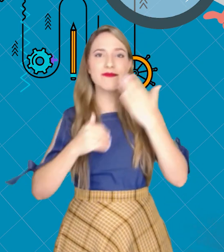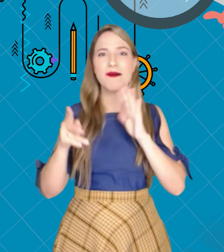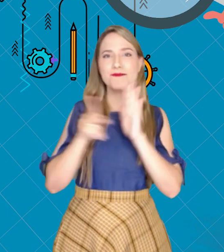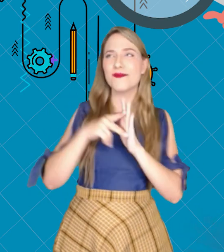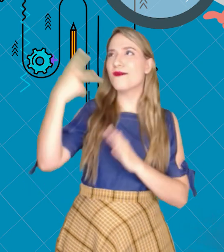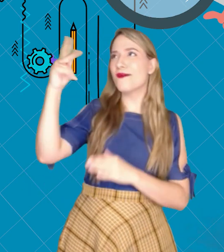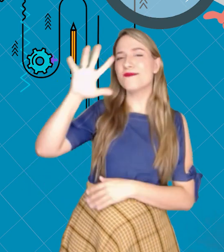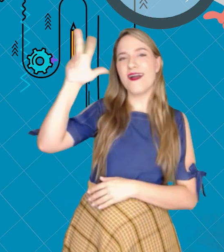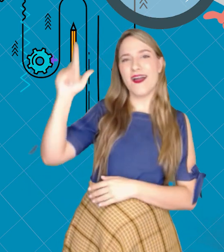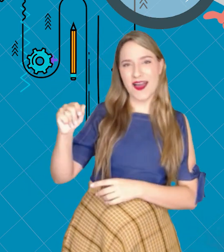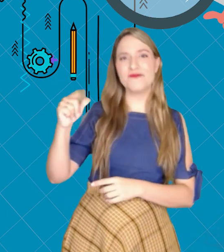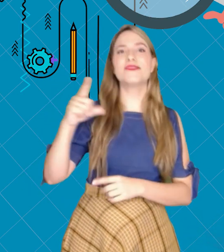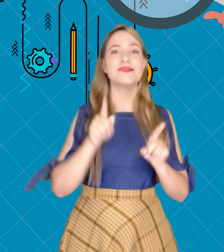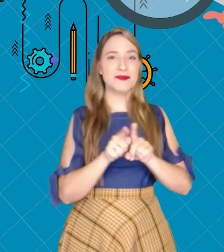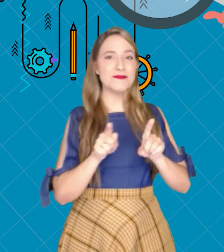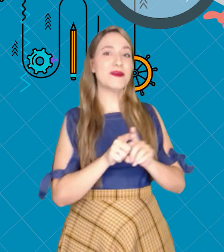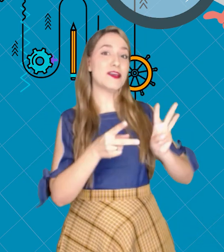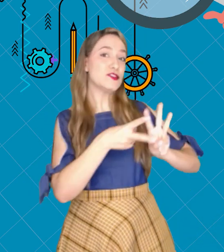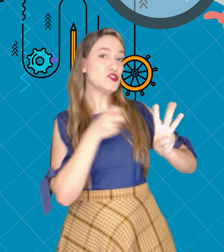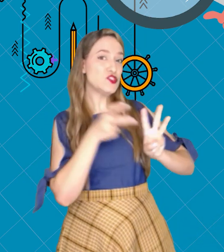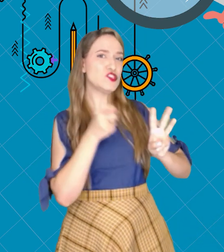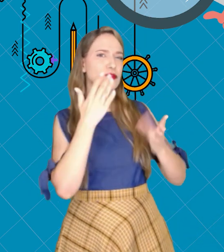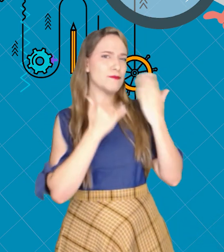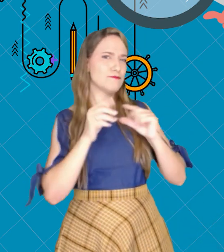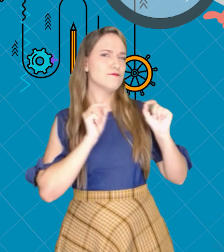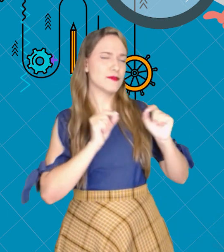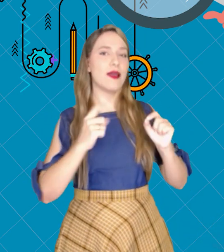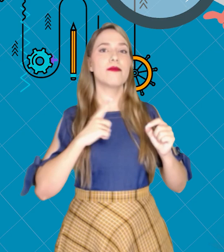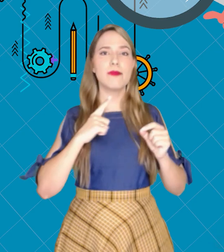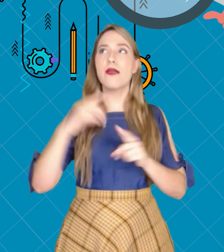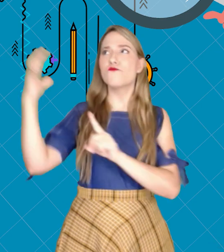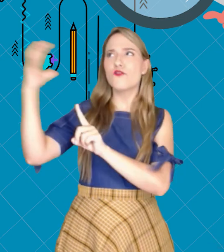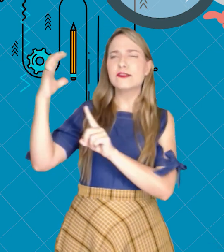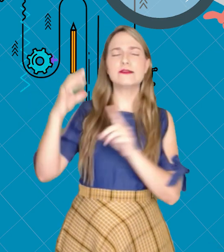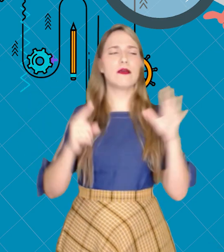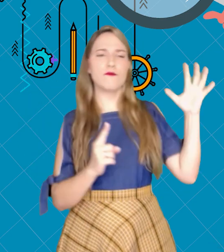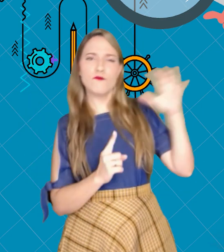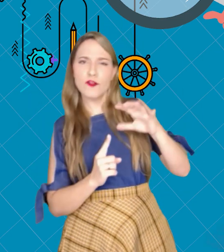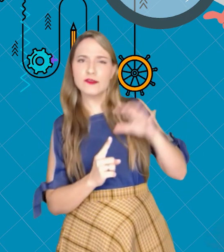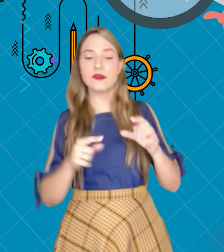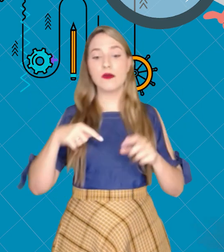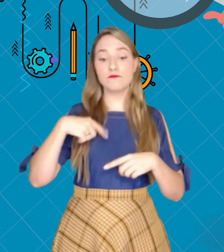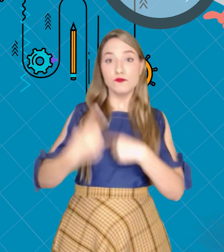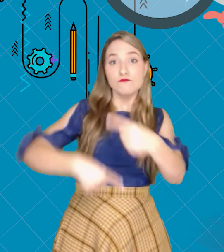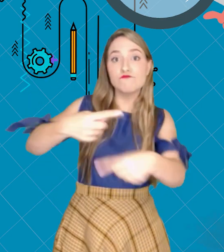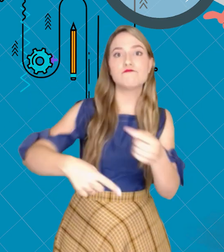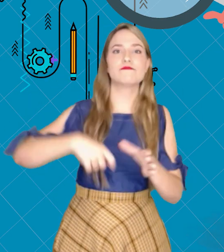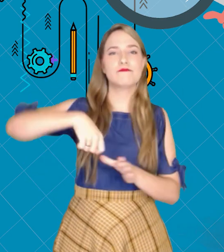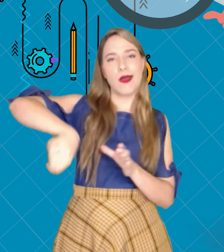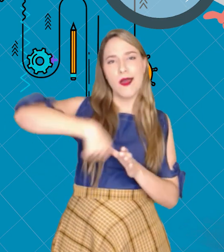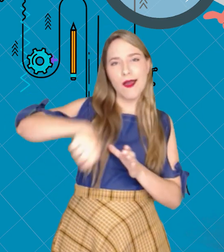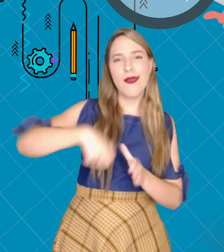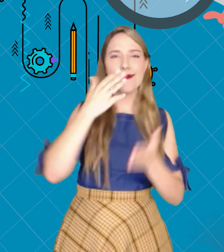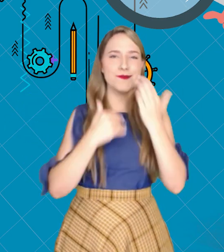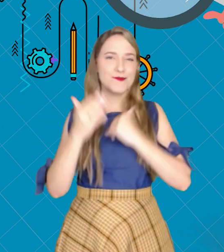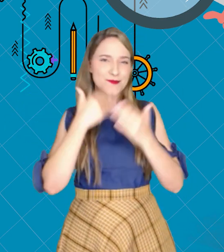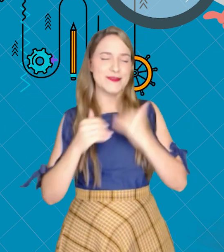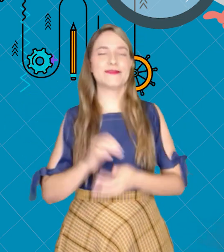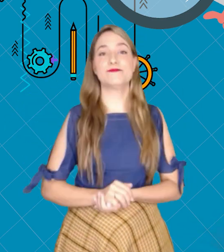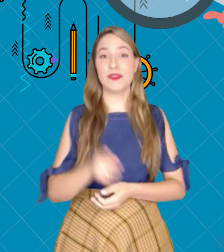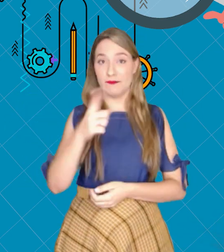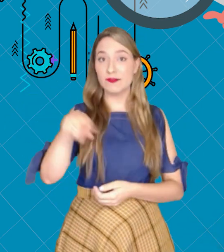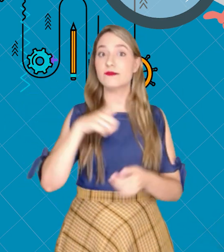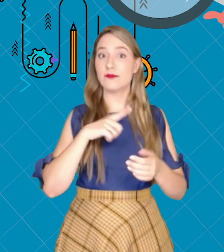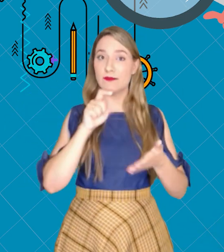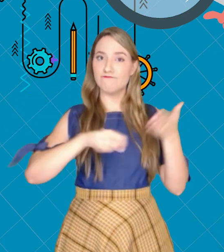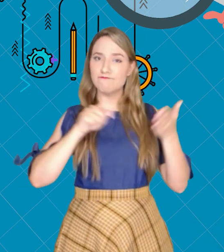dos povos africanos e dos povos originários afetou na produção de alguns pratos